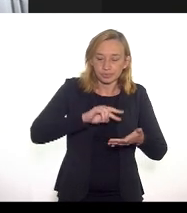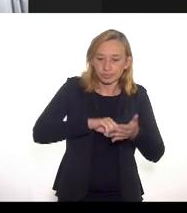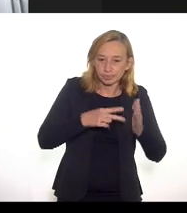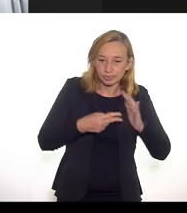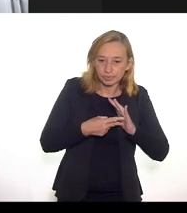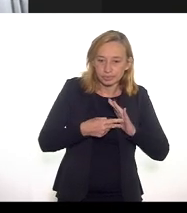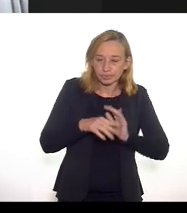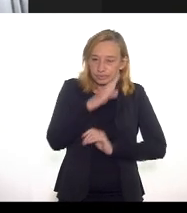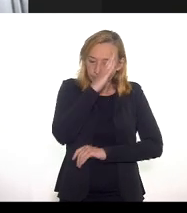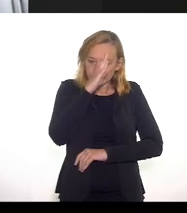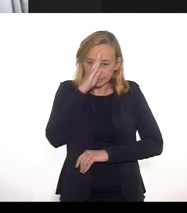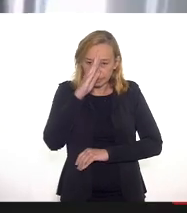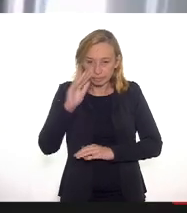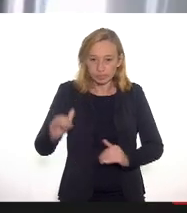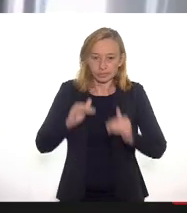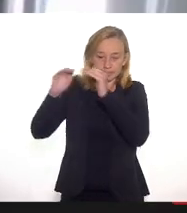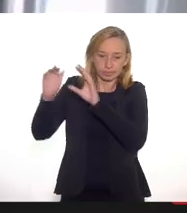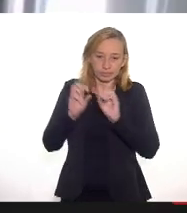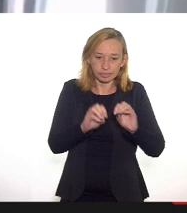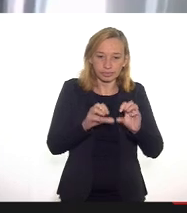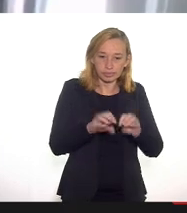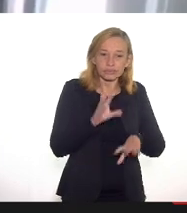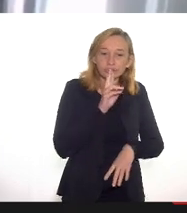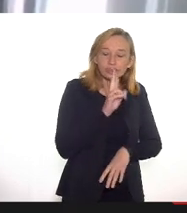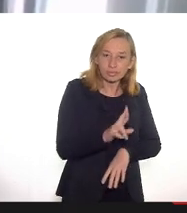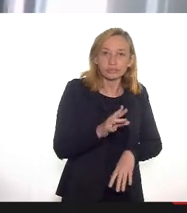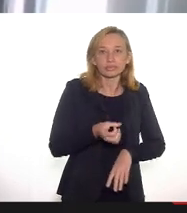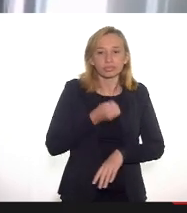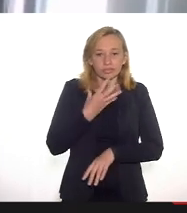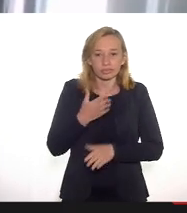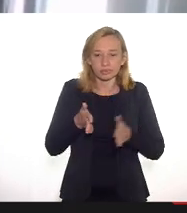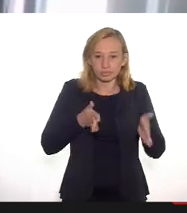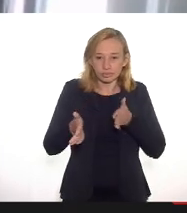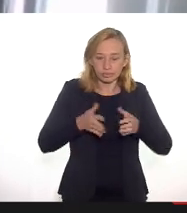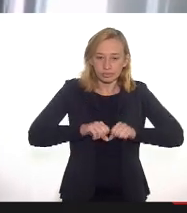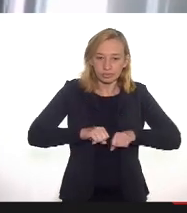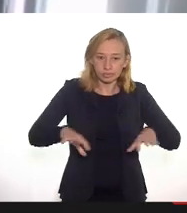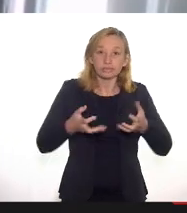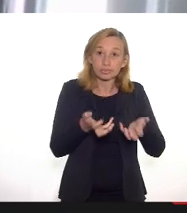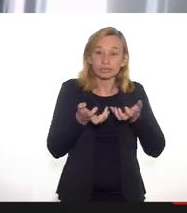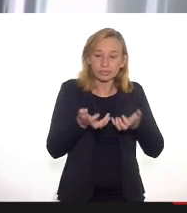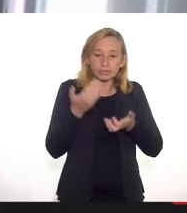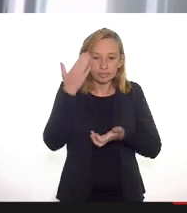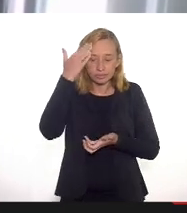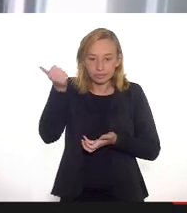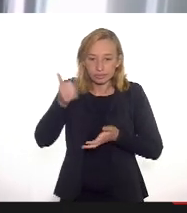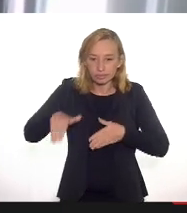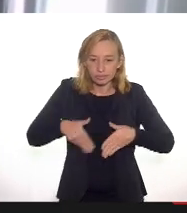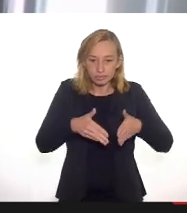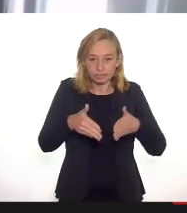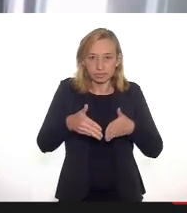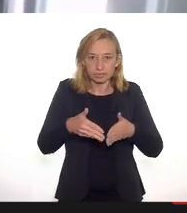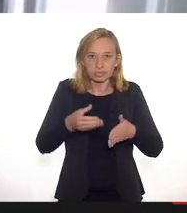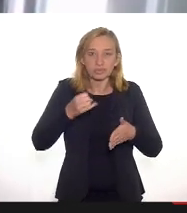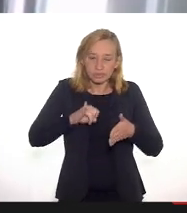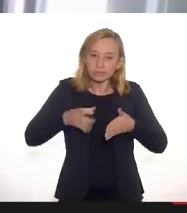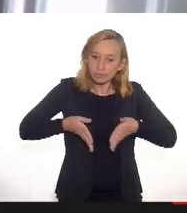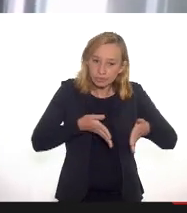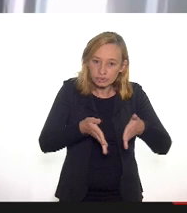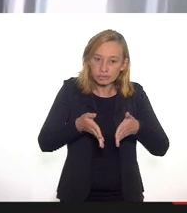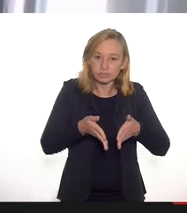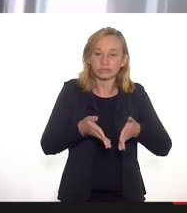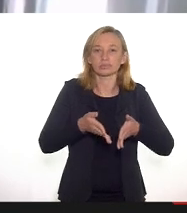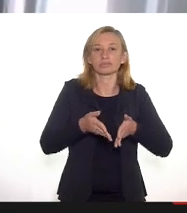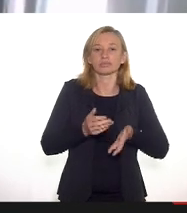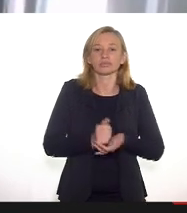de ensino superior acabou provocando uma resposta positiva durante a pandemia. Então, eu queria saber se essa é a linha, presidente, se é a linha da sua